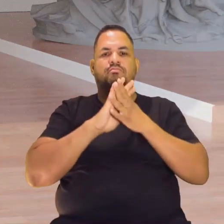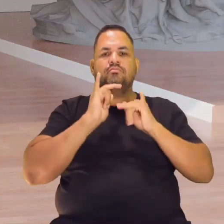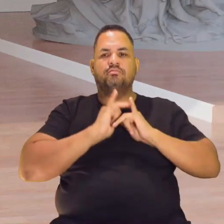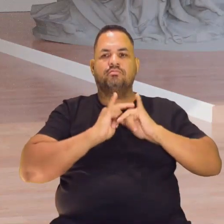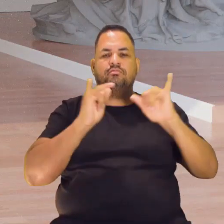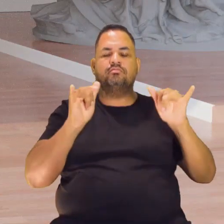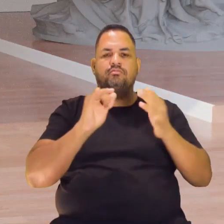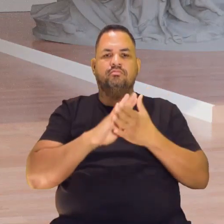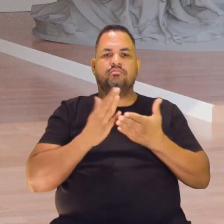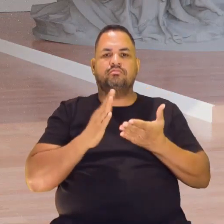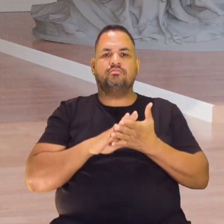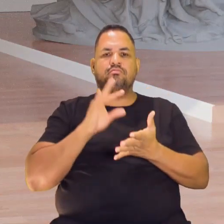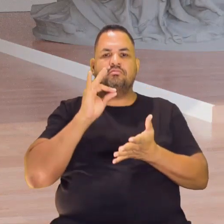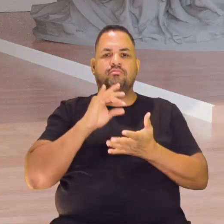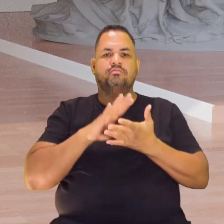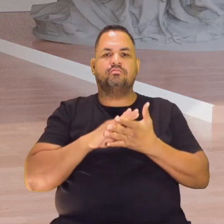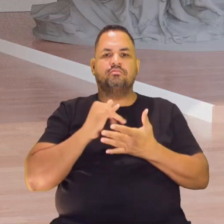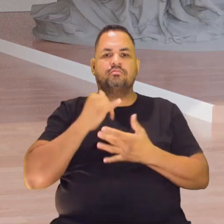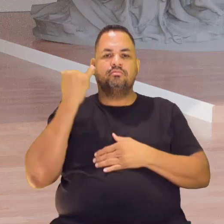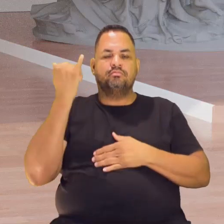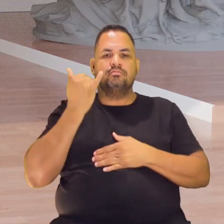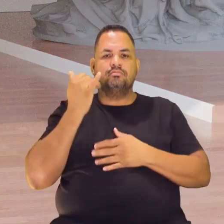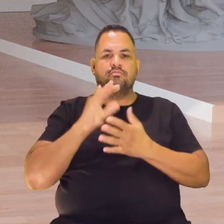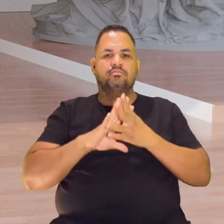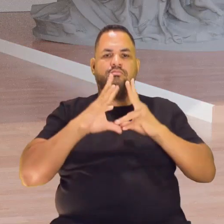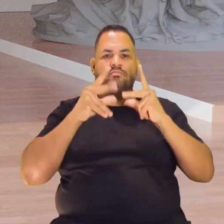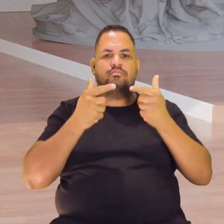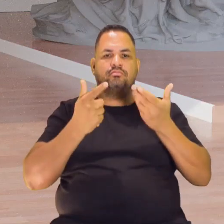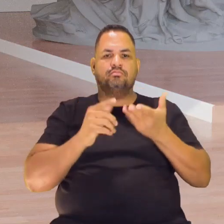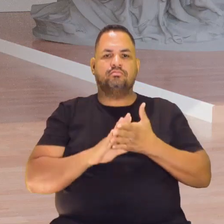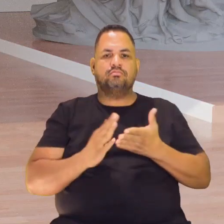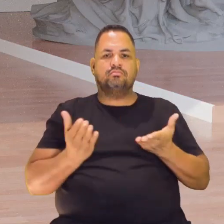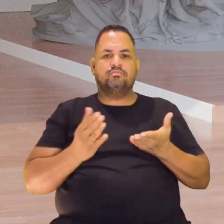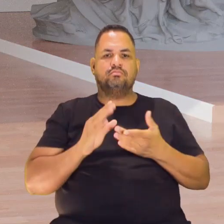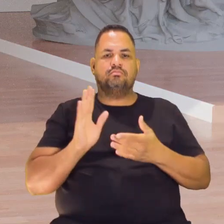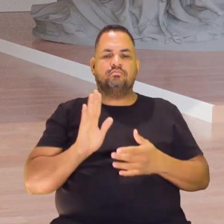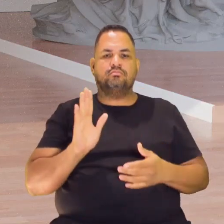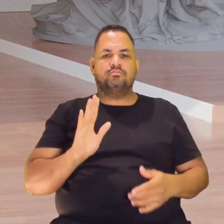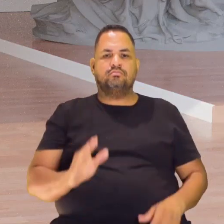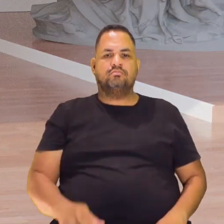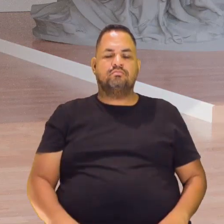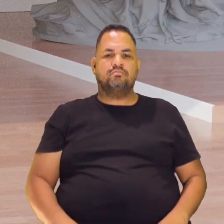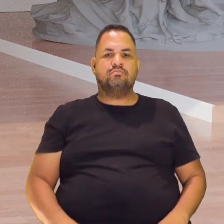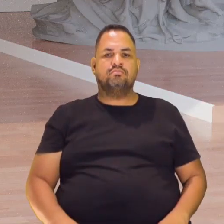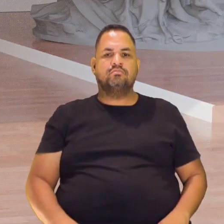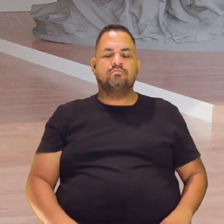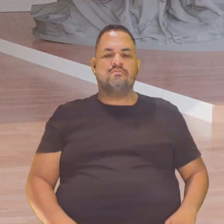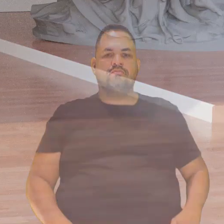informação tenha valido bastante a pena para todos vocês. Até a próxima aula. Tchau.